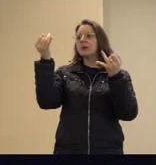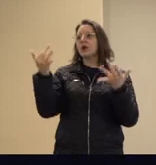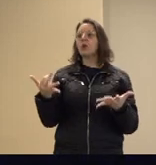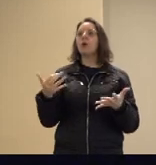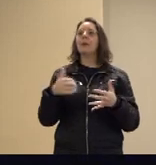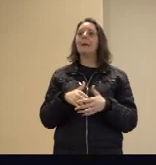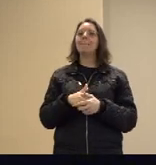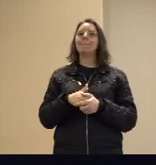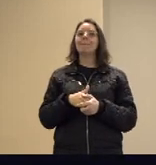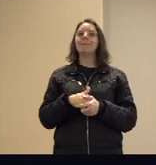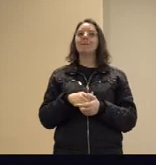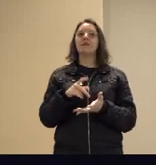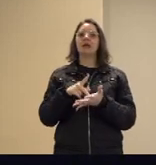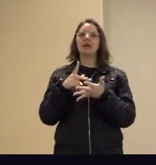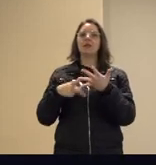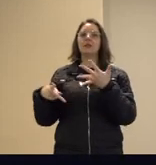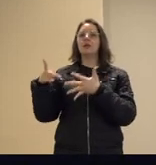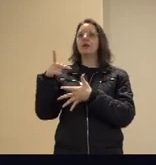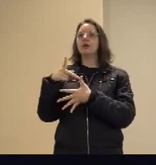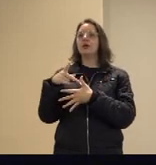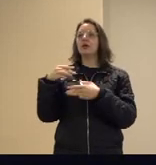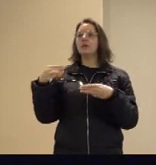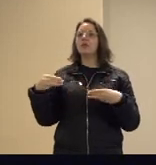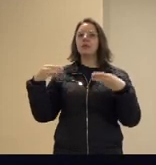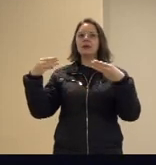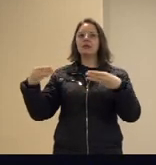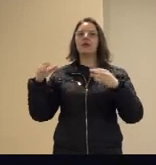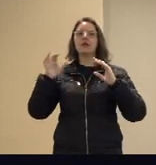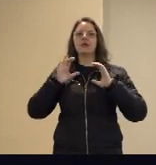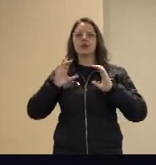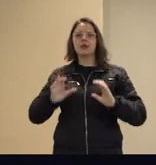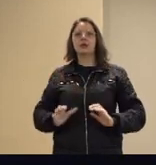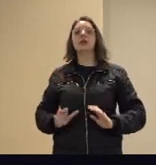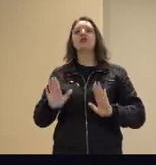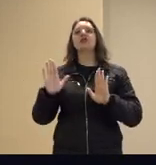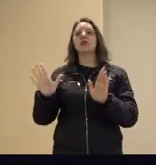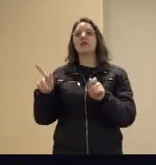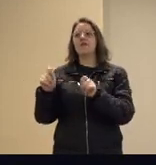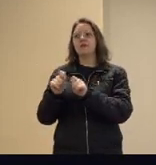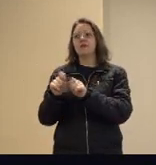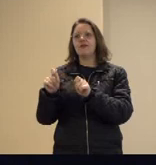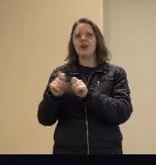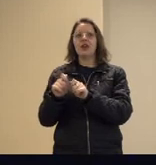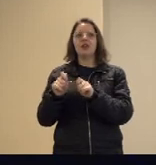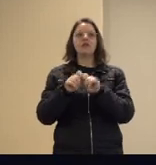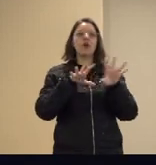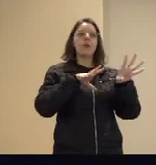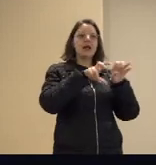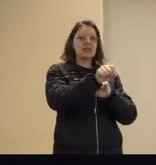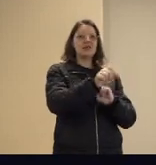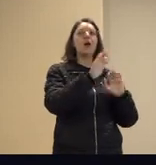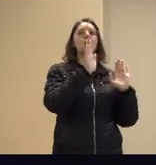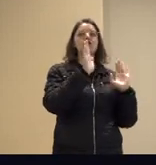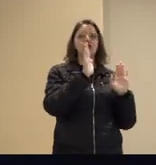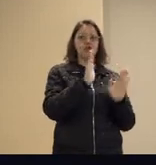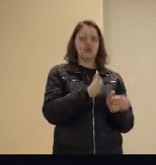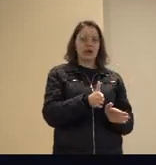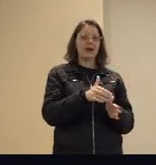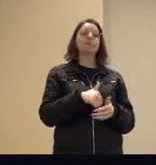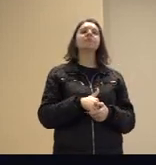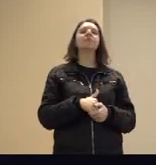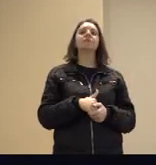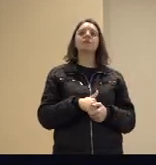a prioridade para o Ministério da Cidadania. Foram feitas as capacitações,